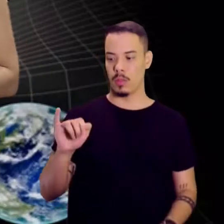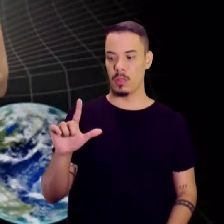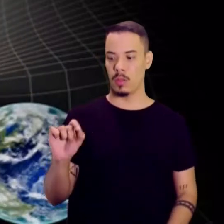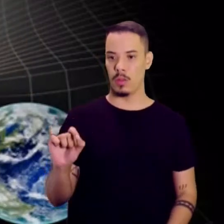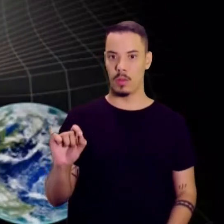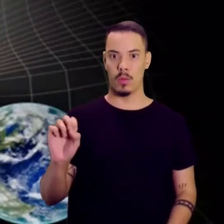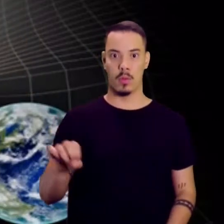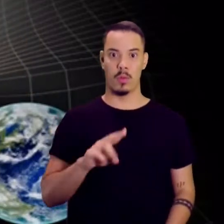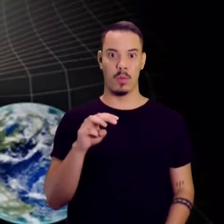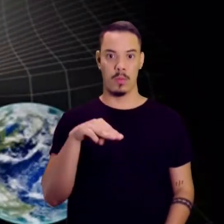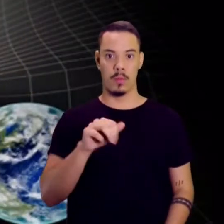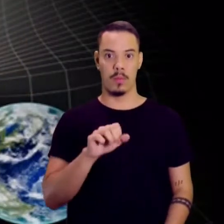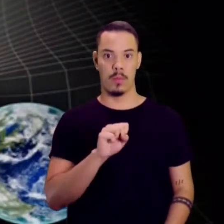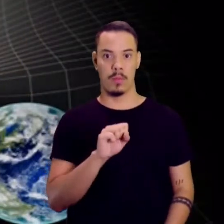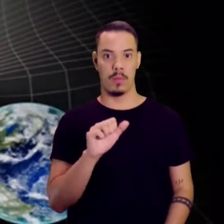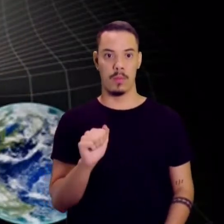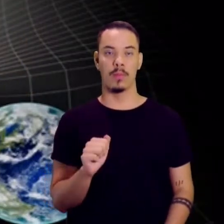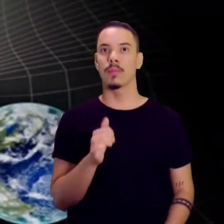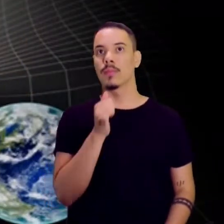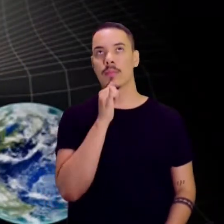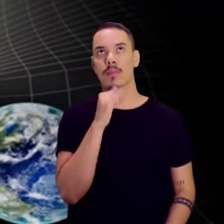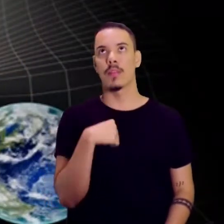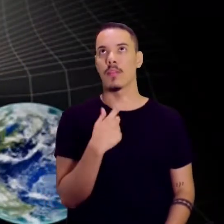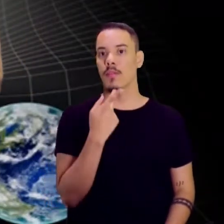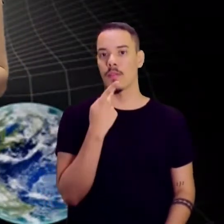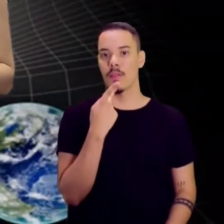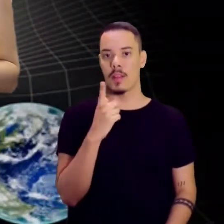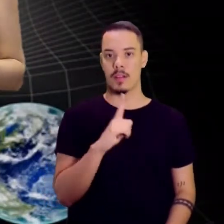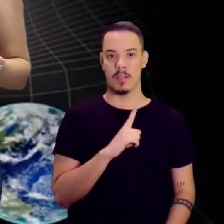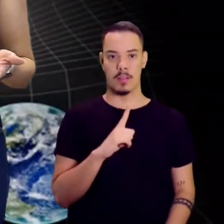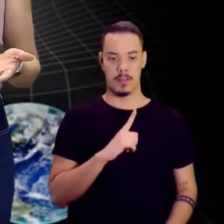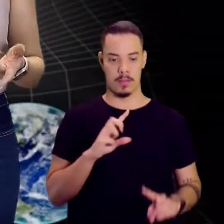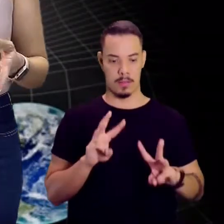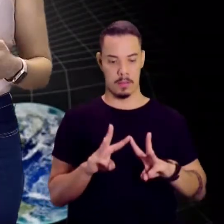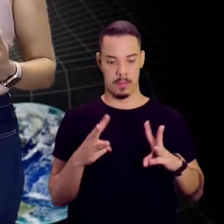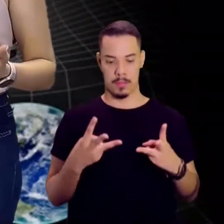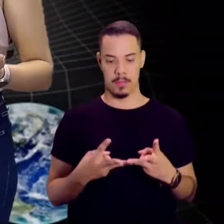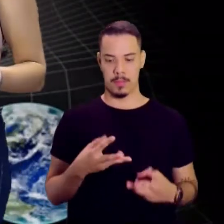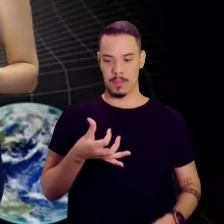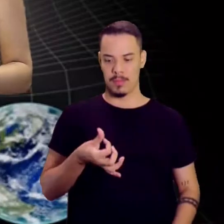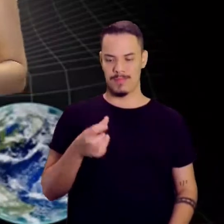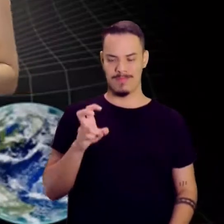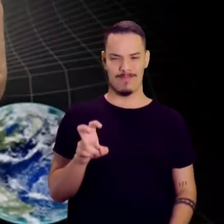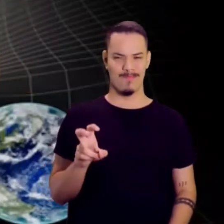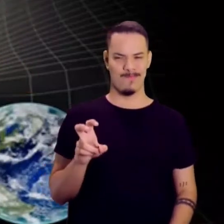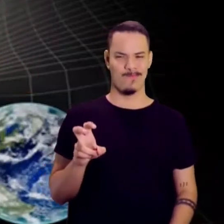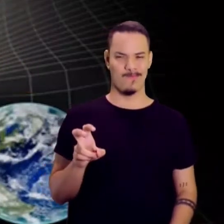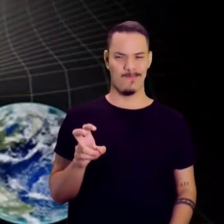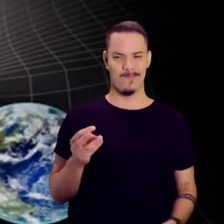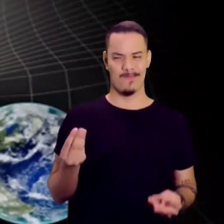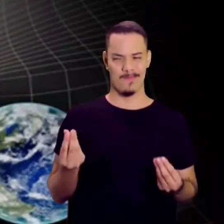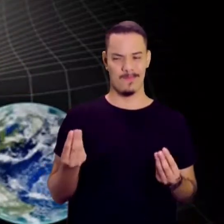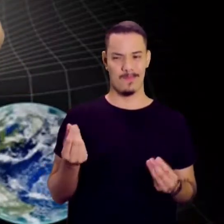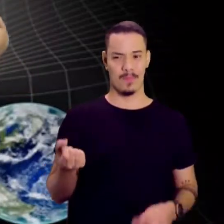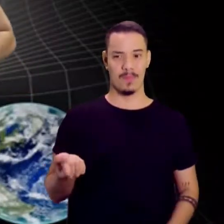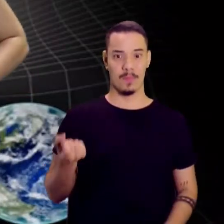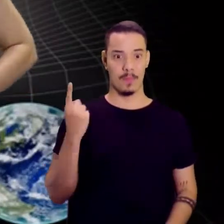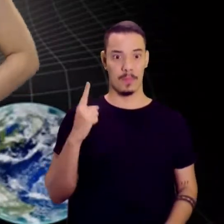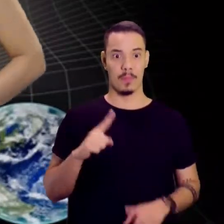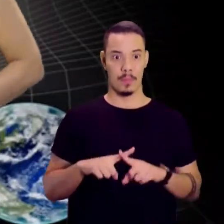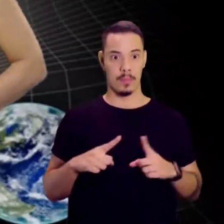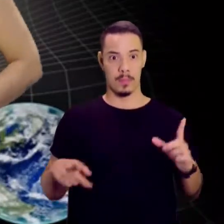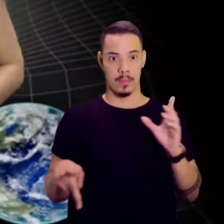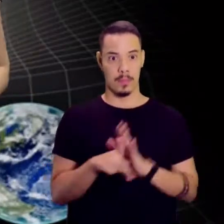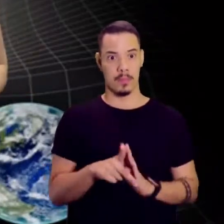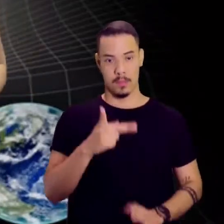A pessoa chega assim, eu estou massando 65 quilogramas, fica estranho, né? Então... Mas a minha massa